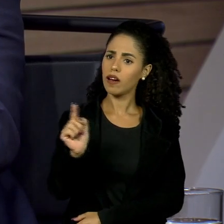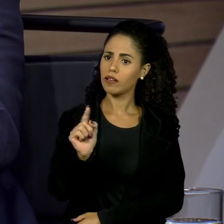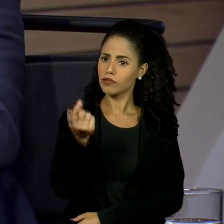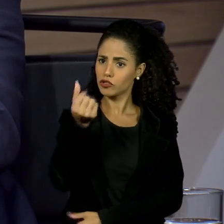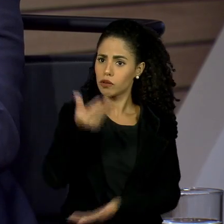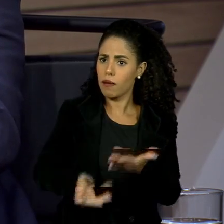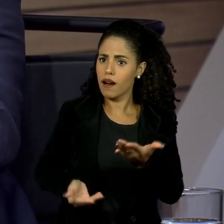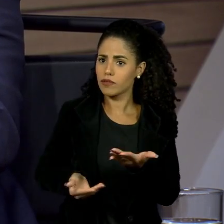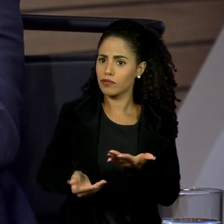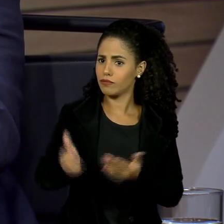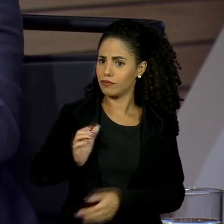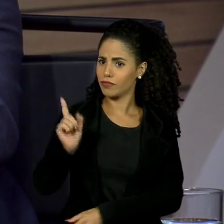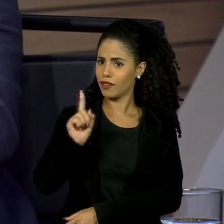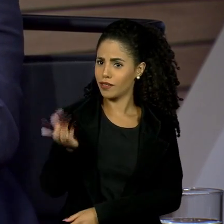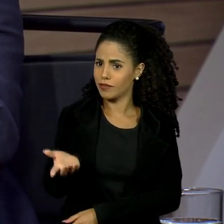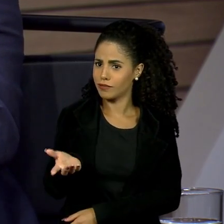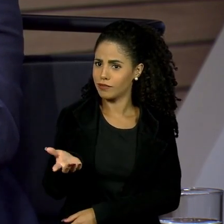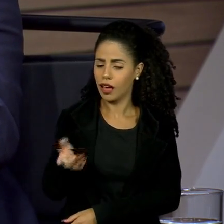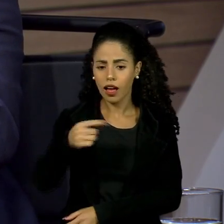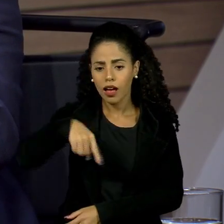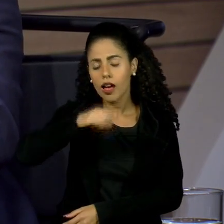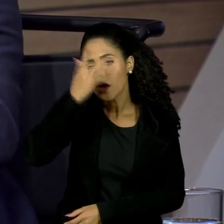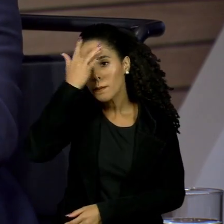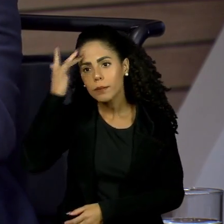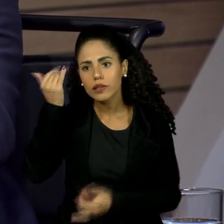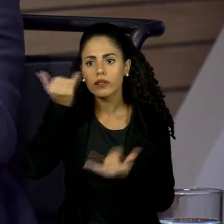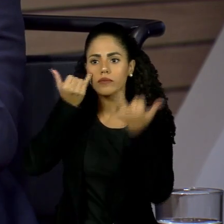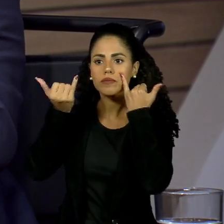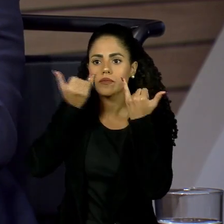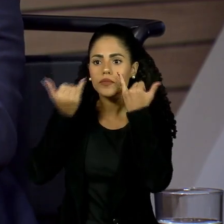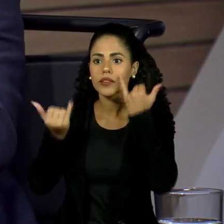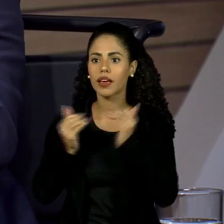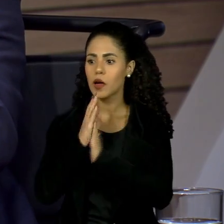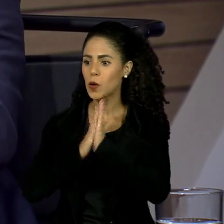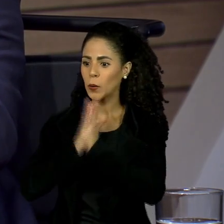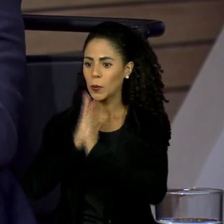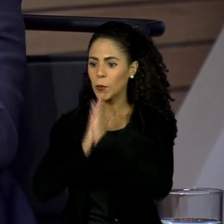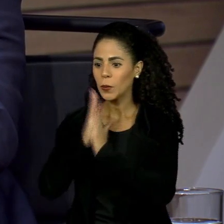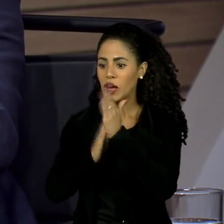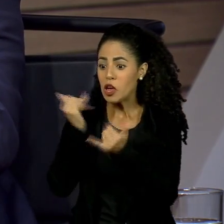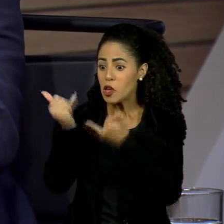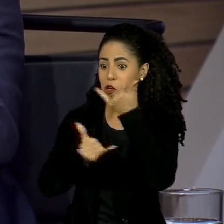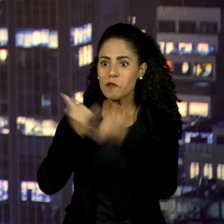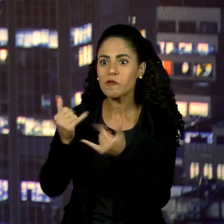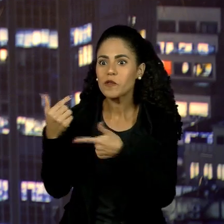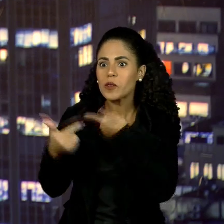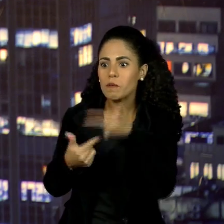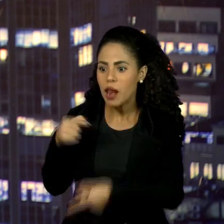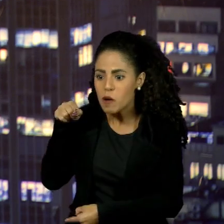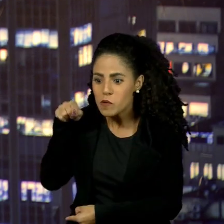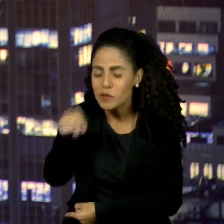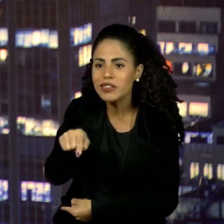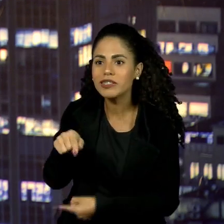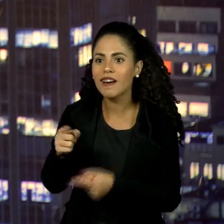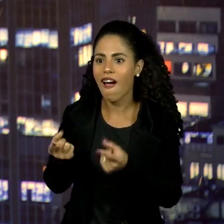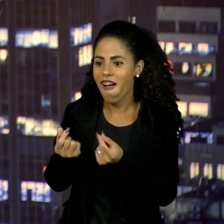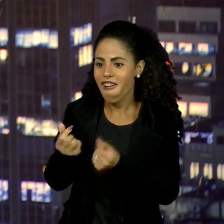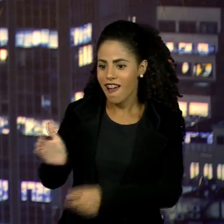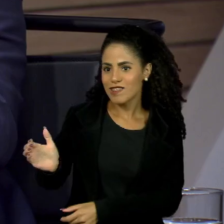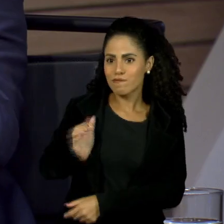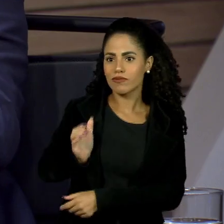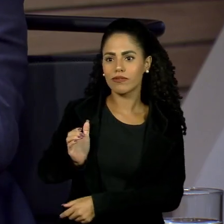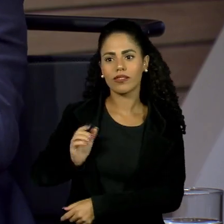ano de 2023 dados de pessoas que tinham essa expectativa de ter o jogo como profissão. E não é profissão.